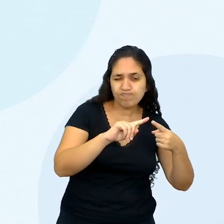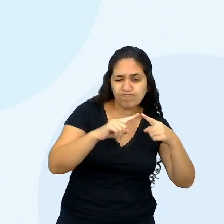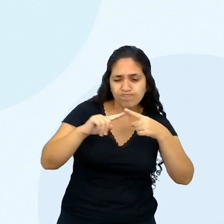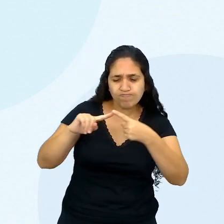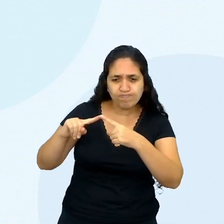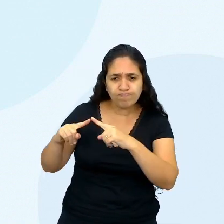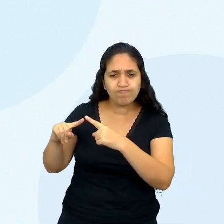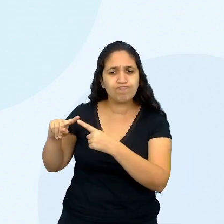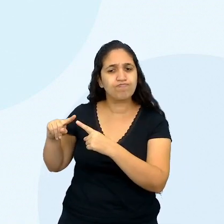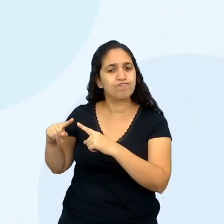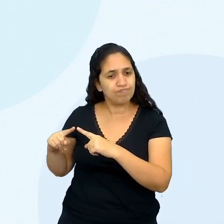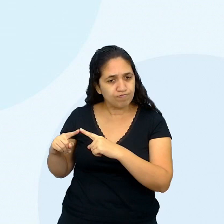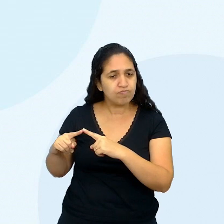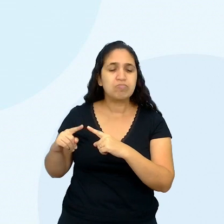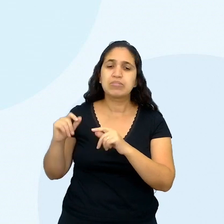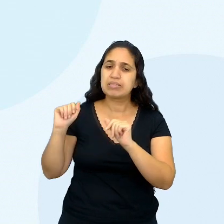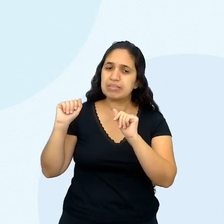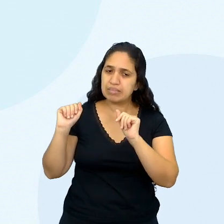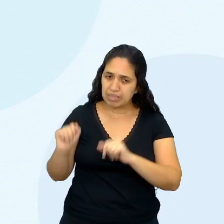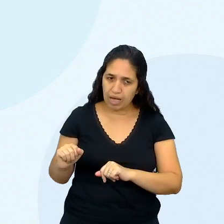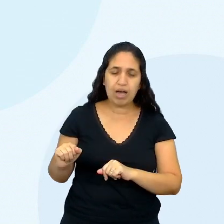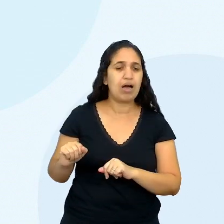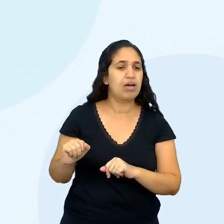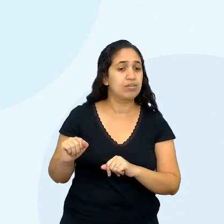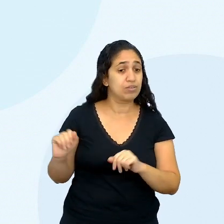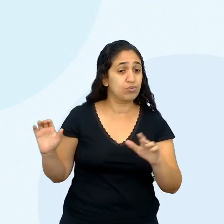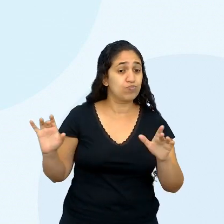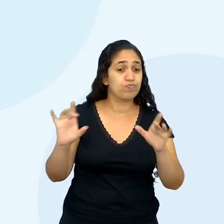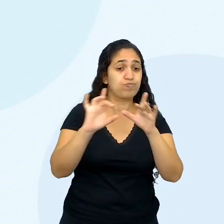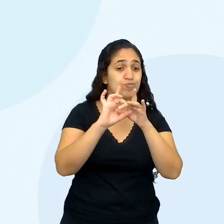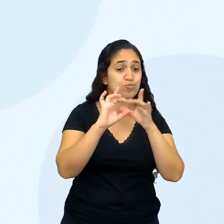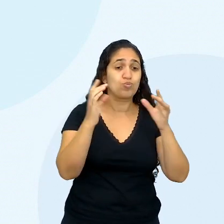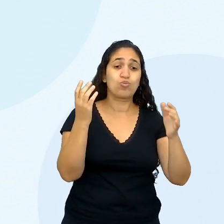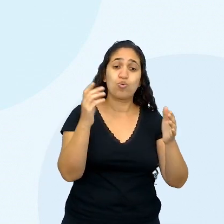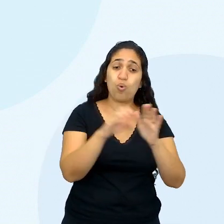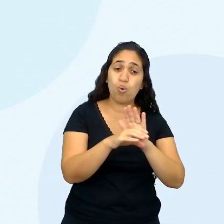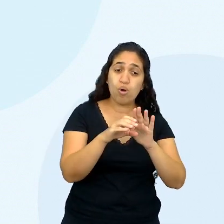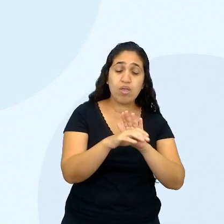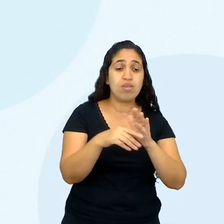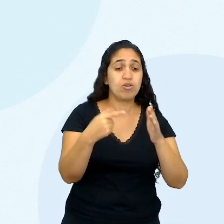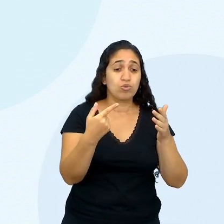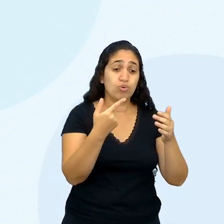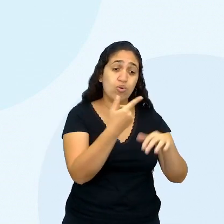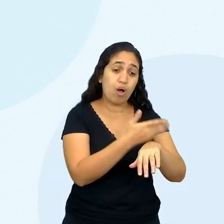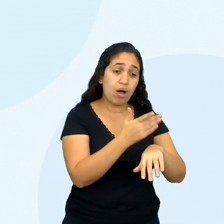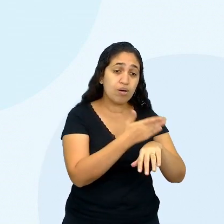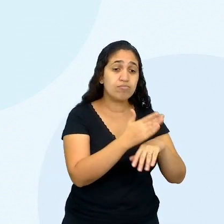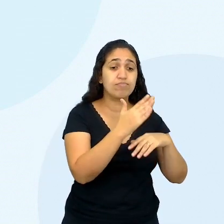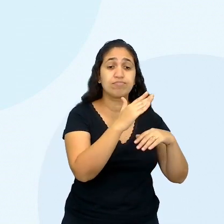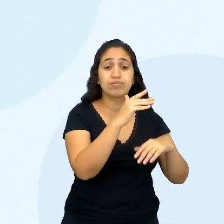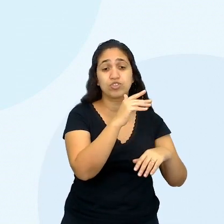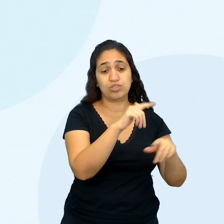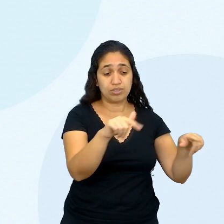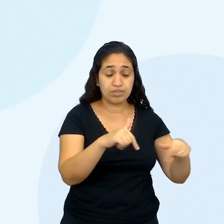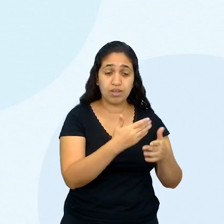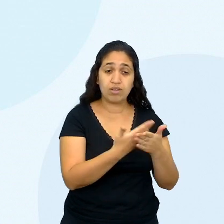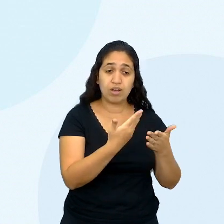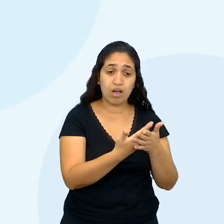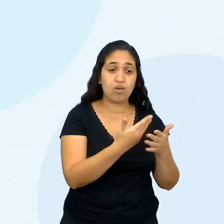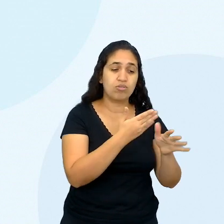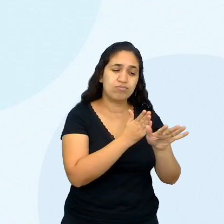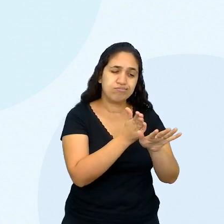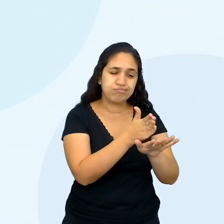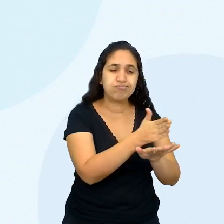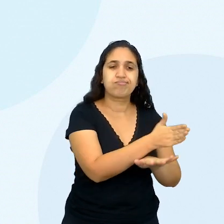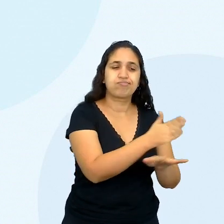essa discussão, tudo isso que nós falamos hoje, com o nosso currículo, com a prática de sala de aula, com os diferentes segmentos, né? Então, é